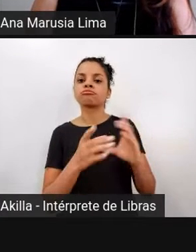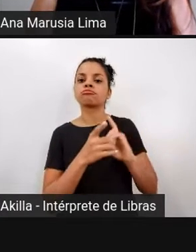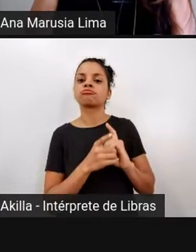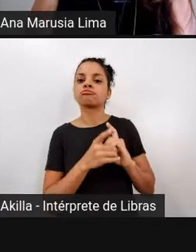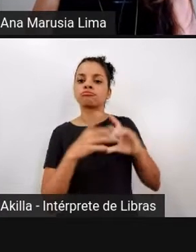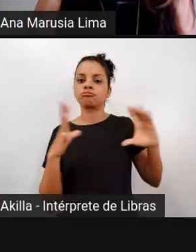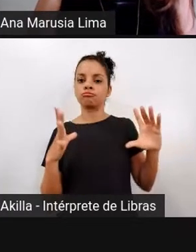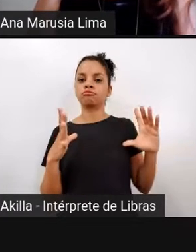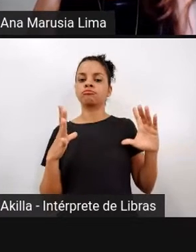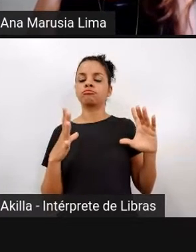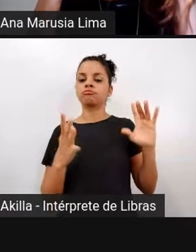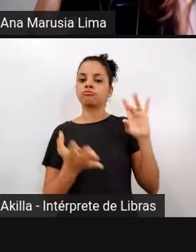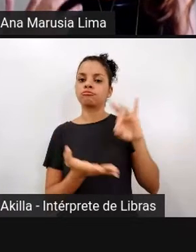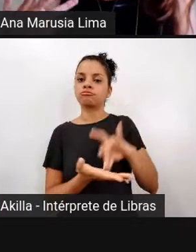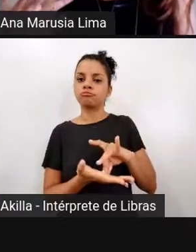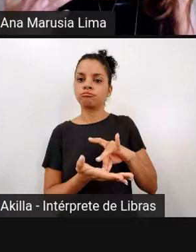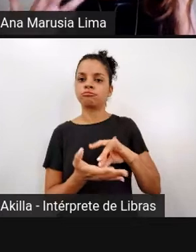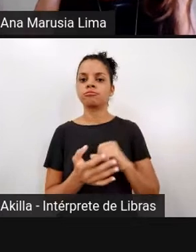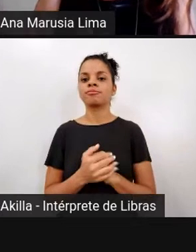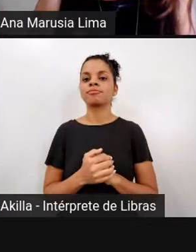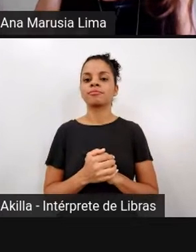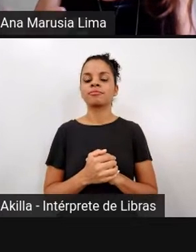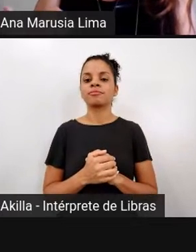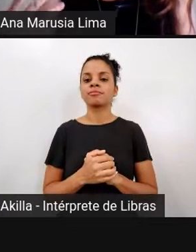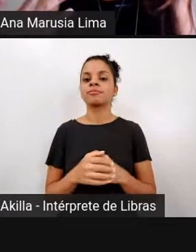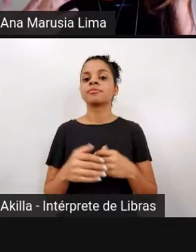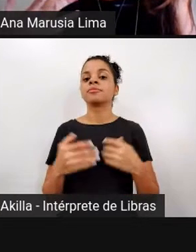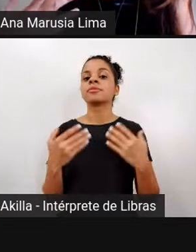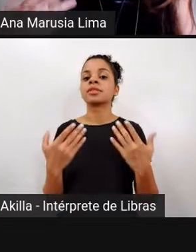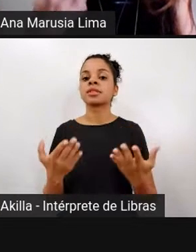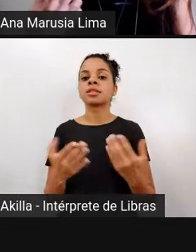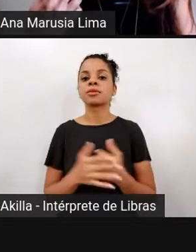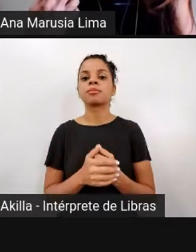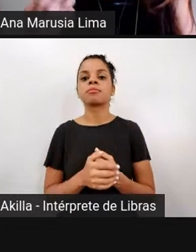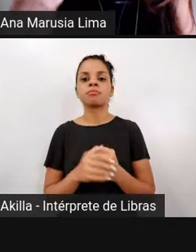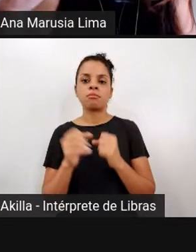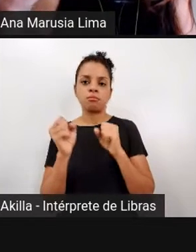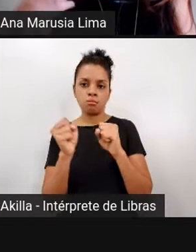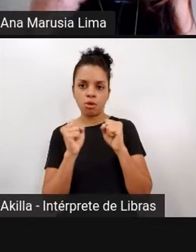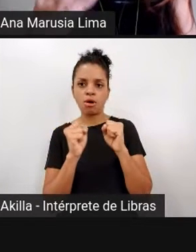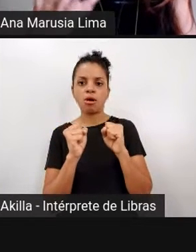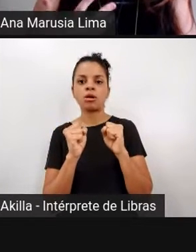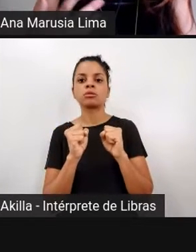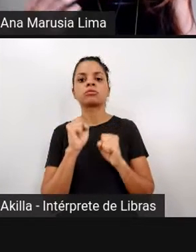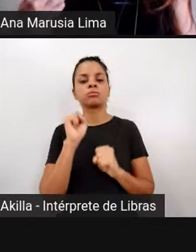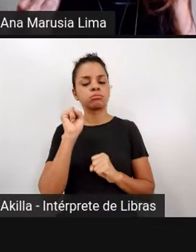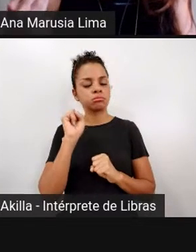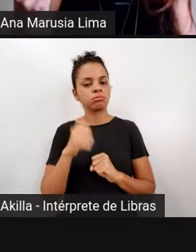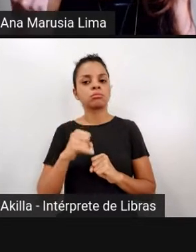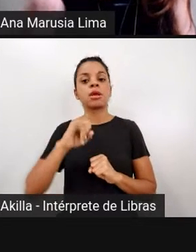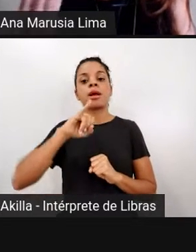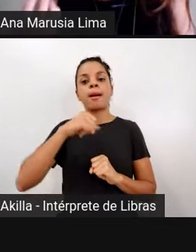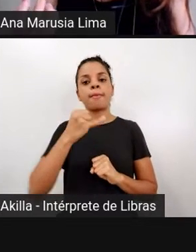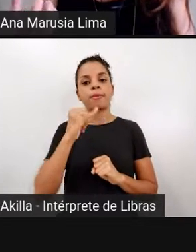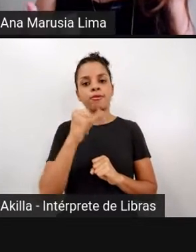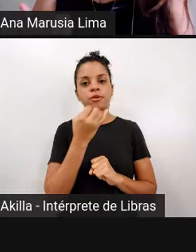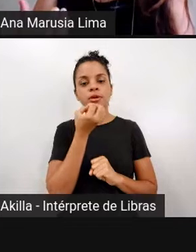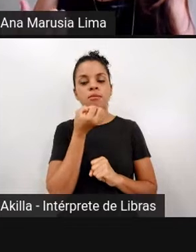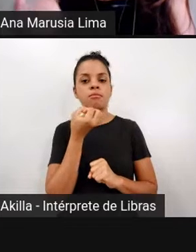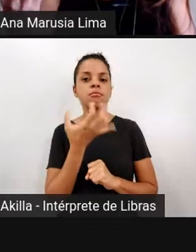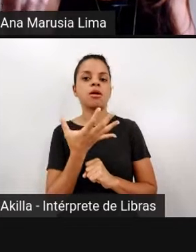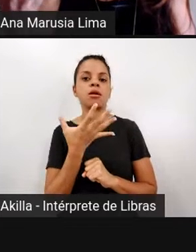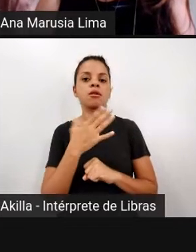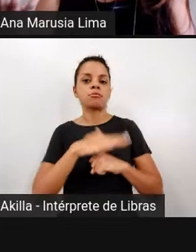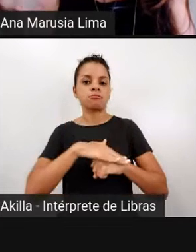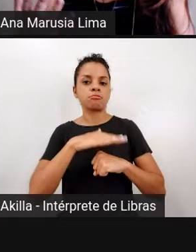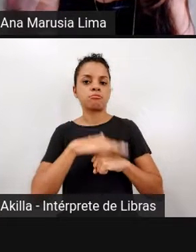O poder do infotenimento, então, pode ser muito bem aproveitado, mas levando-se em consideração que é preciso ter